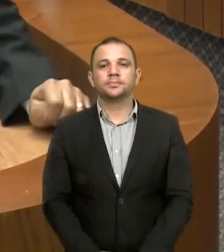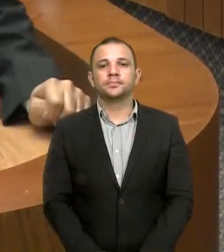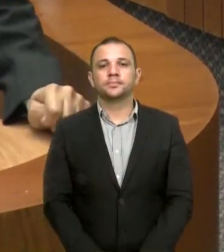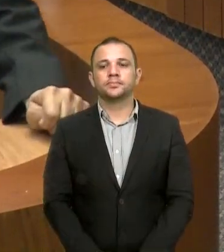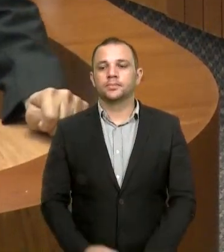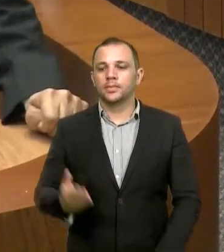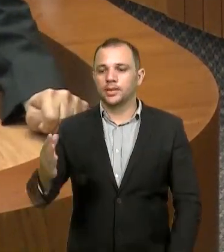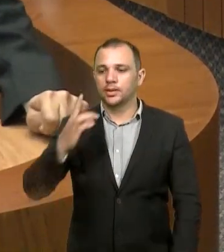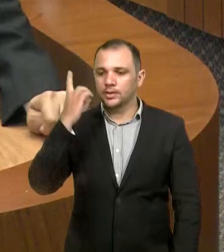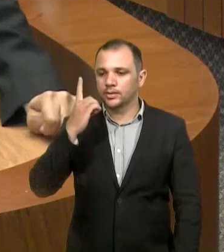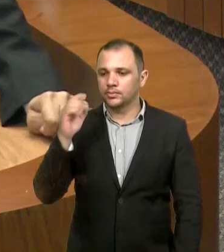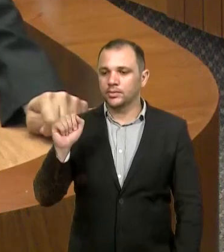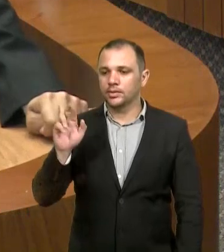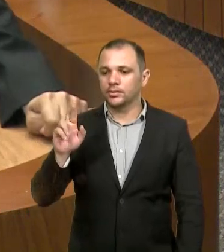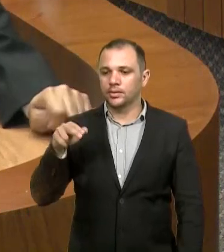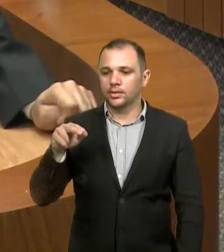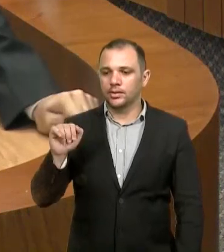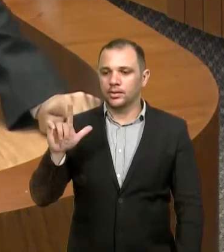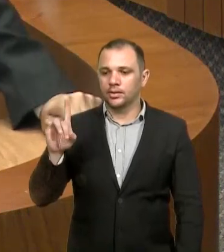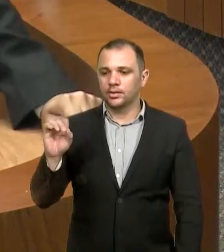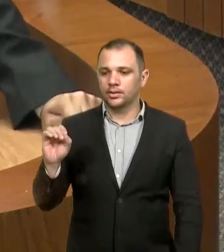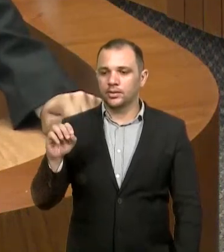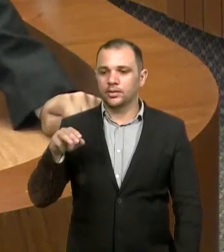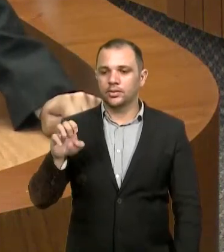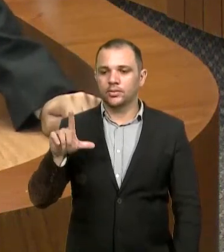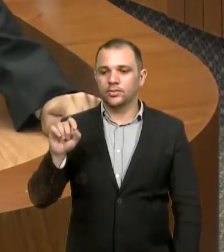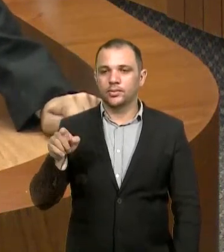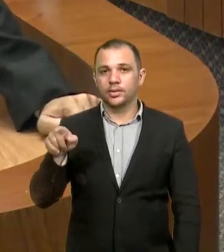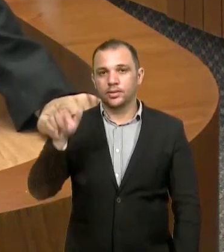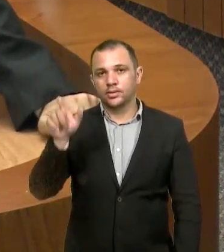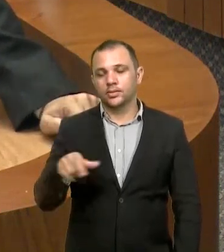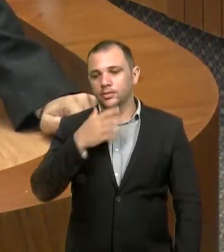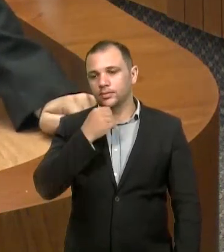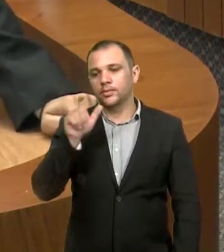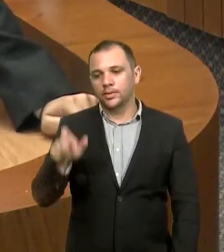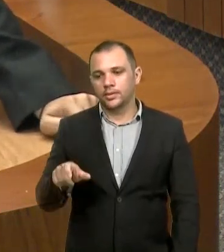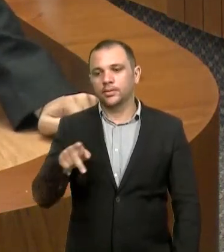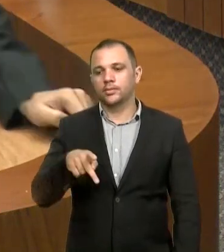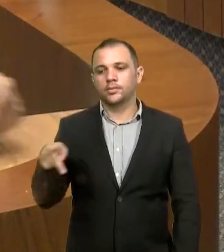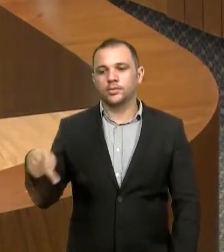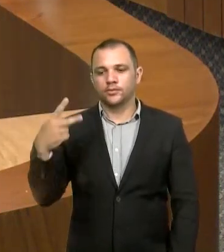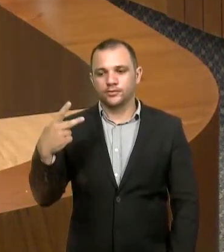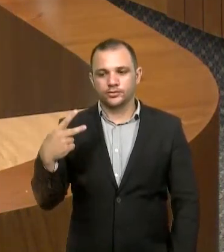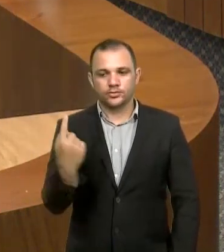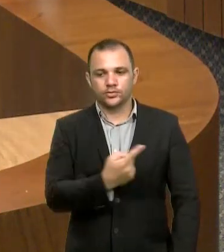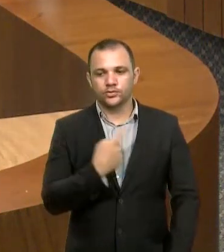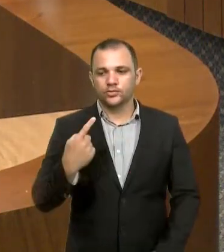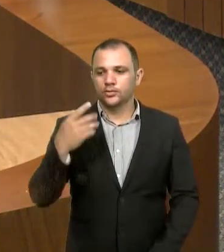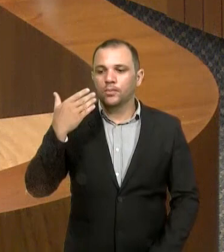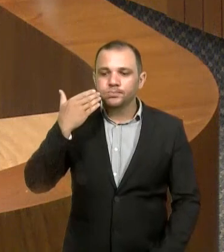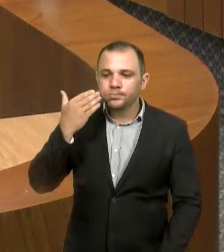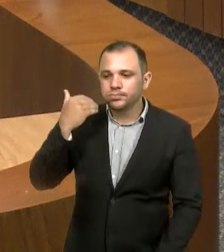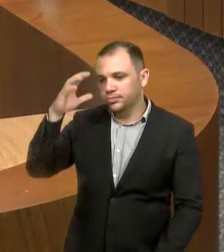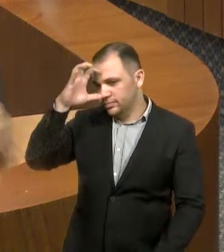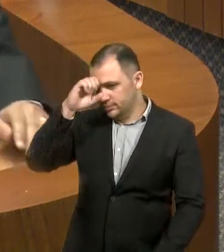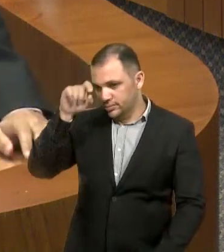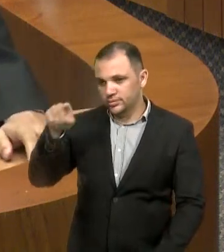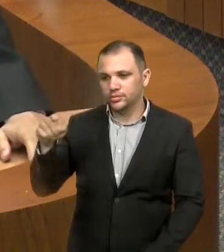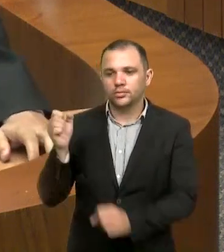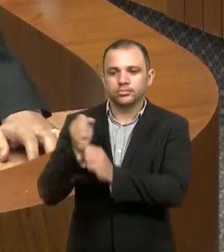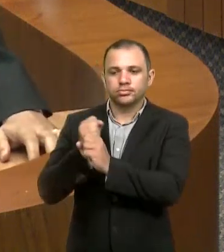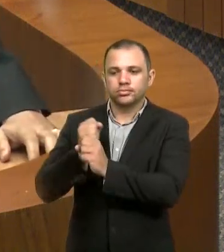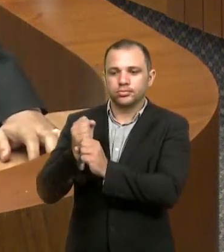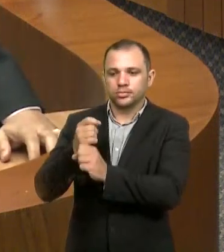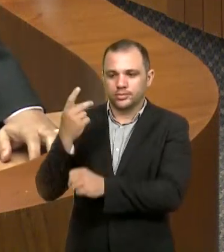deputado Arnaldo Melo, professor de todos nós, decano desta casa, eu subo ao